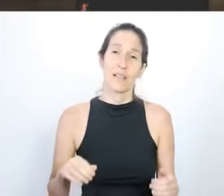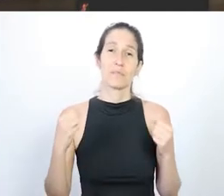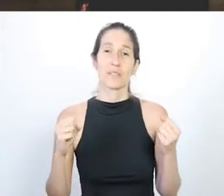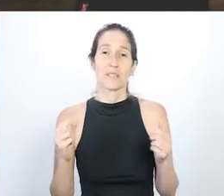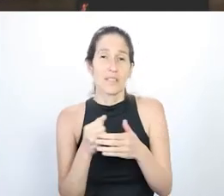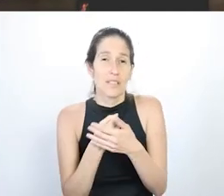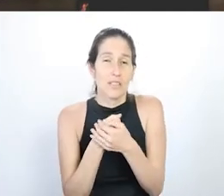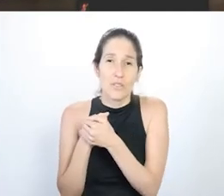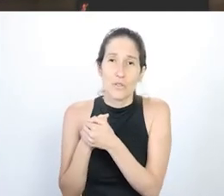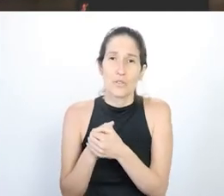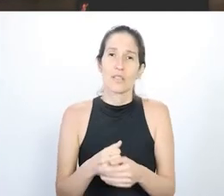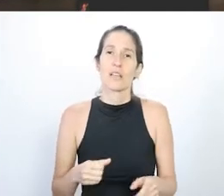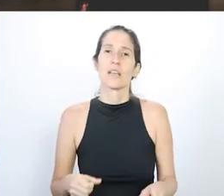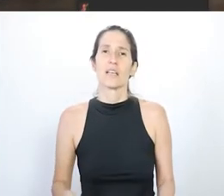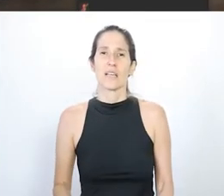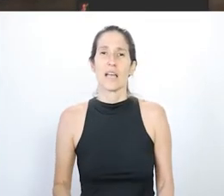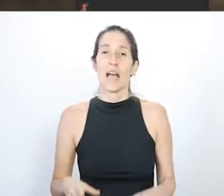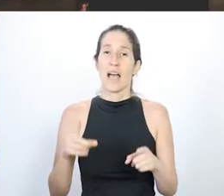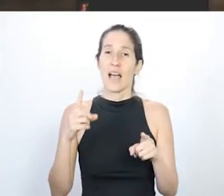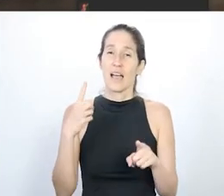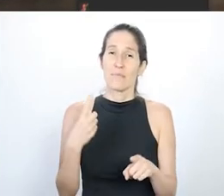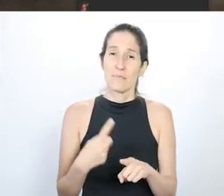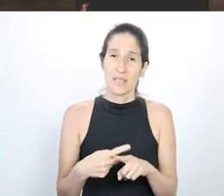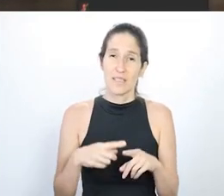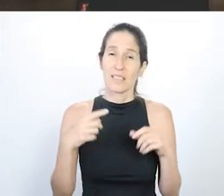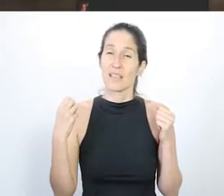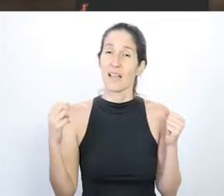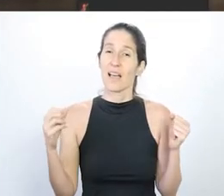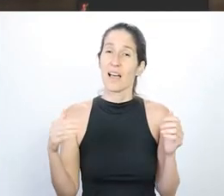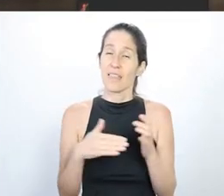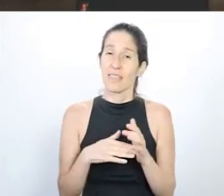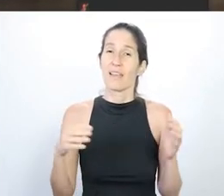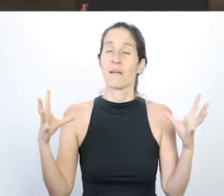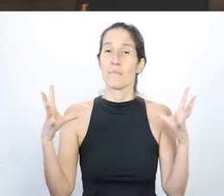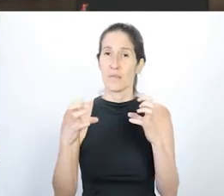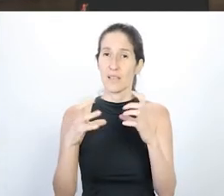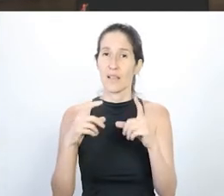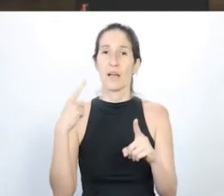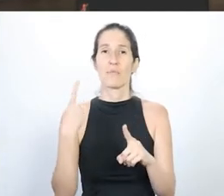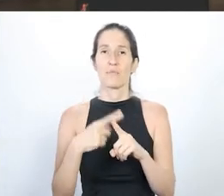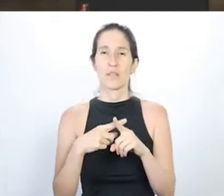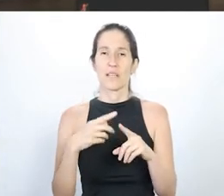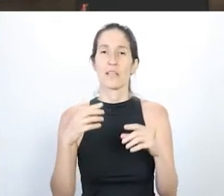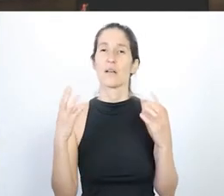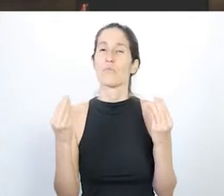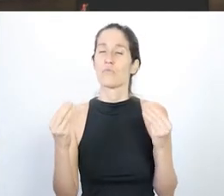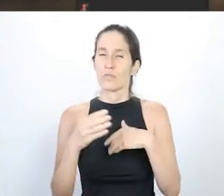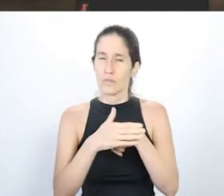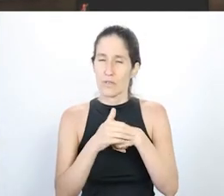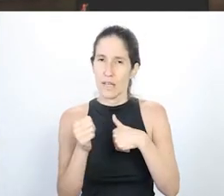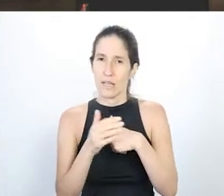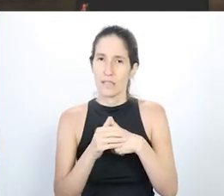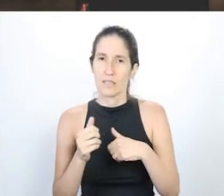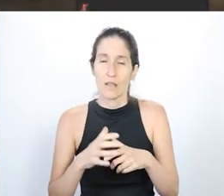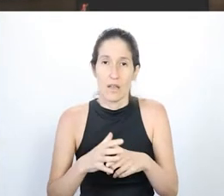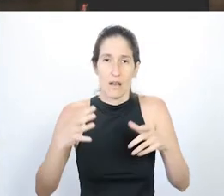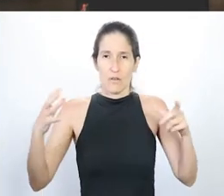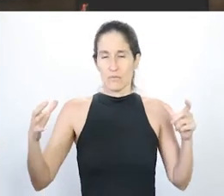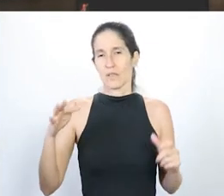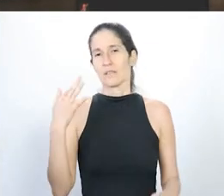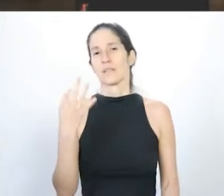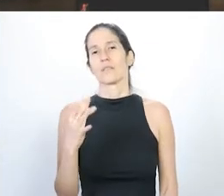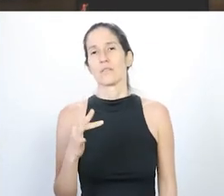com agressividade, porque se a gente tratar a saudade com carinho, aumenta a dor. Então, a gente tem que ser agressivo